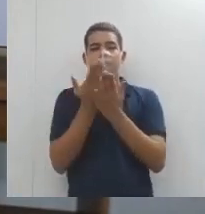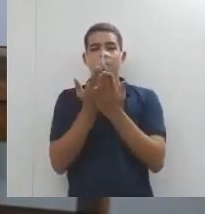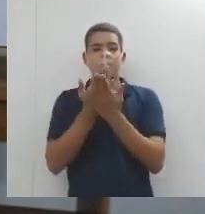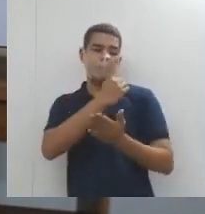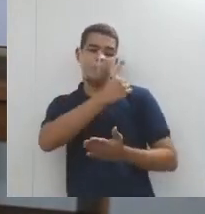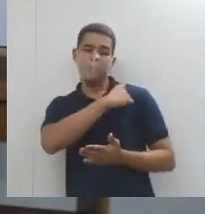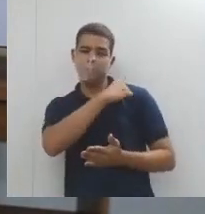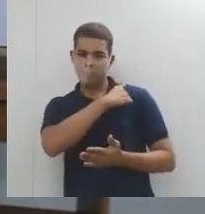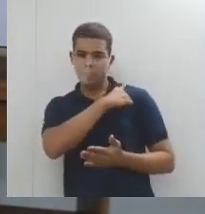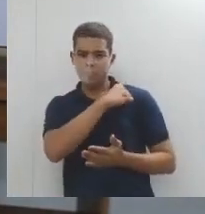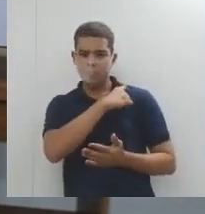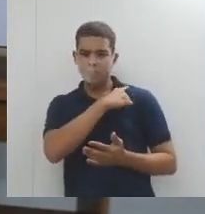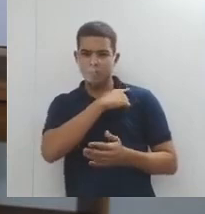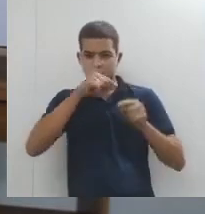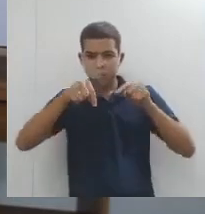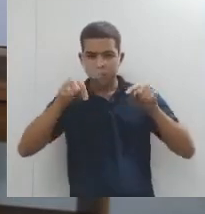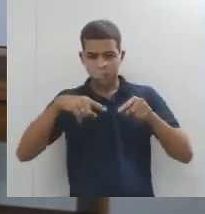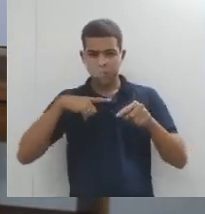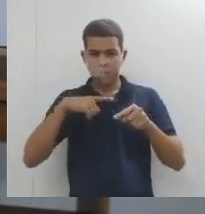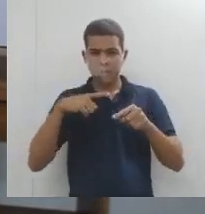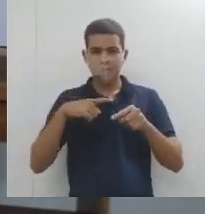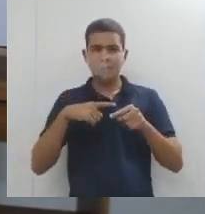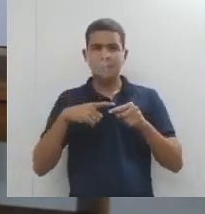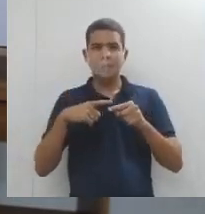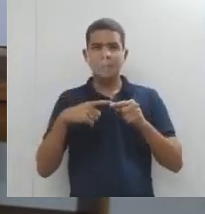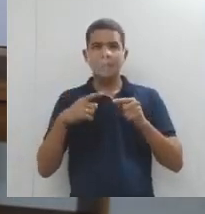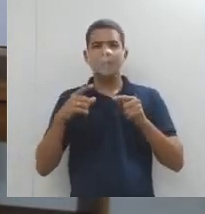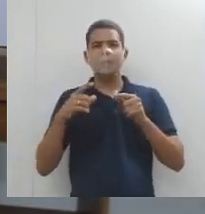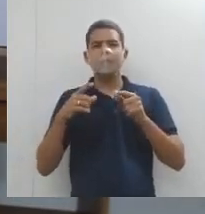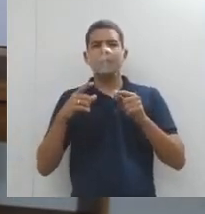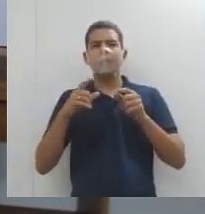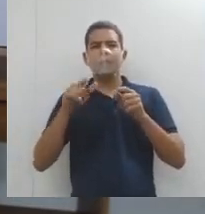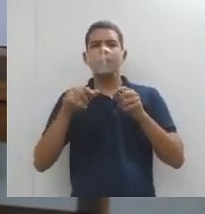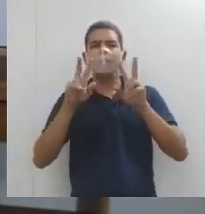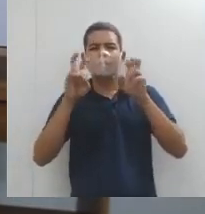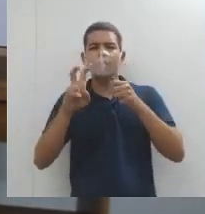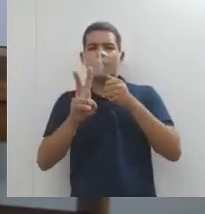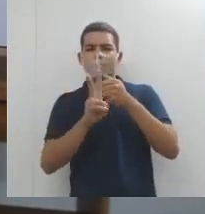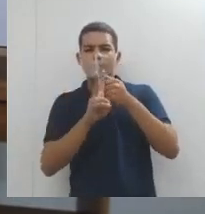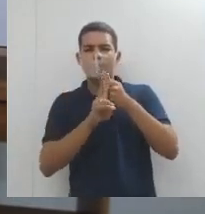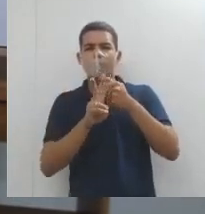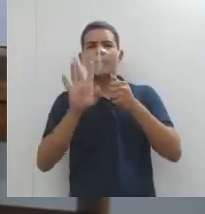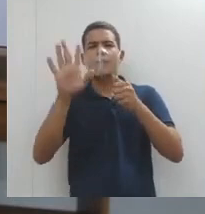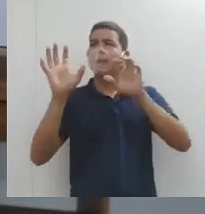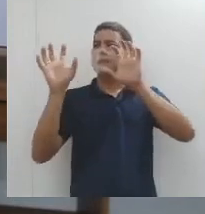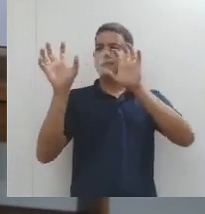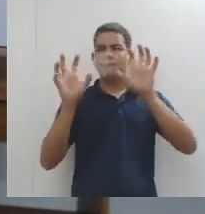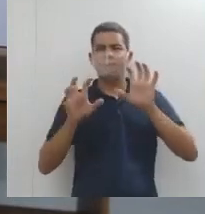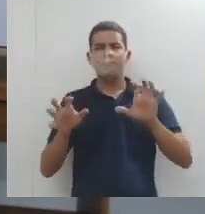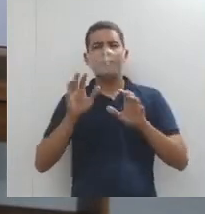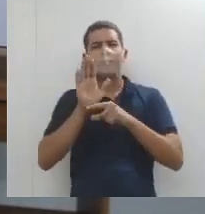hoje, né, que fala sobre advérbio, mas eu trago logo no início um esquema que é basilar, que vai ajudar bastante